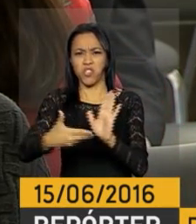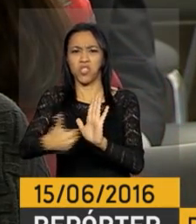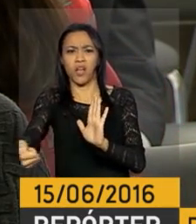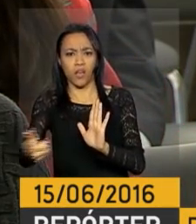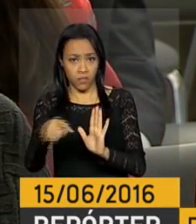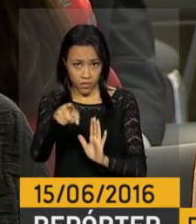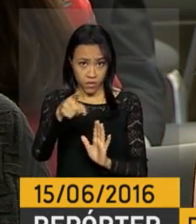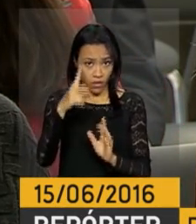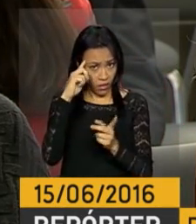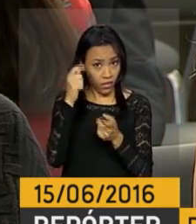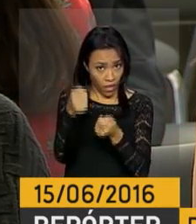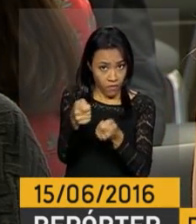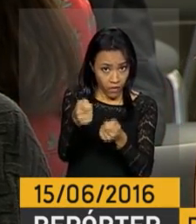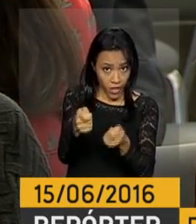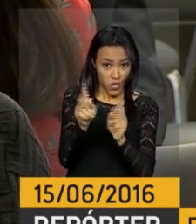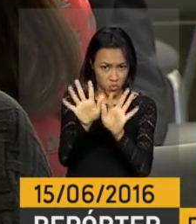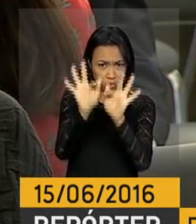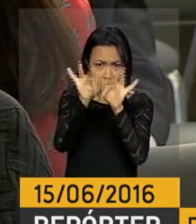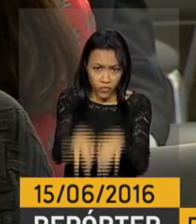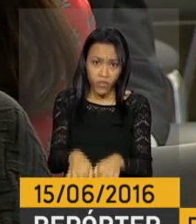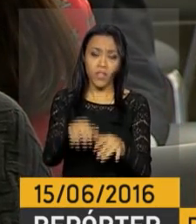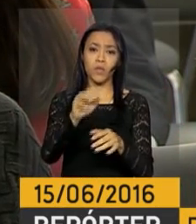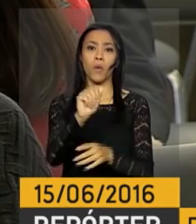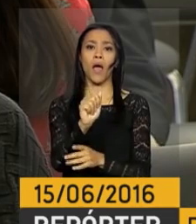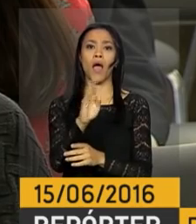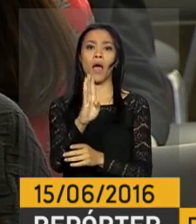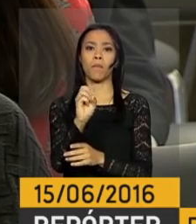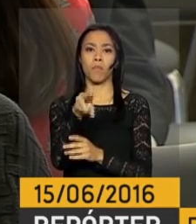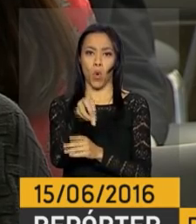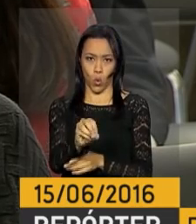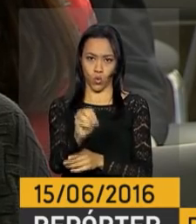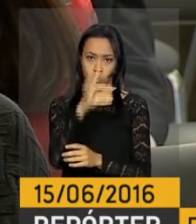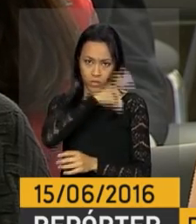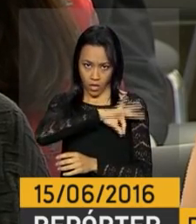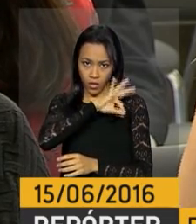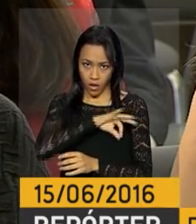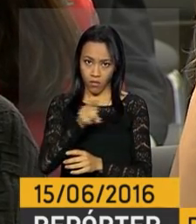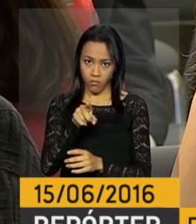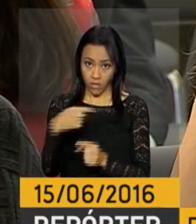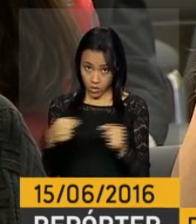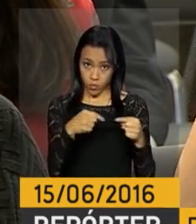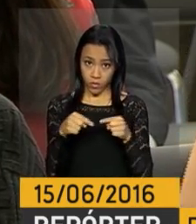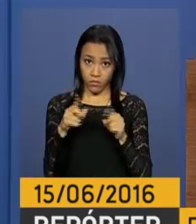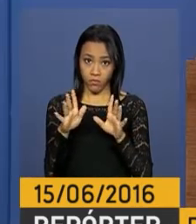pessoalmente o fim do abono, a extinção do abono salarial nessa discussão?